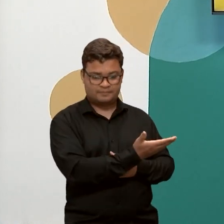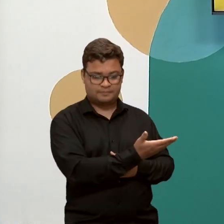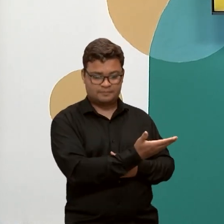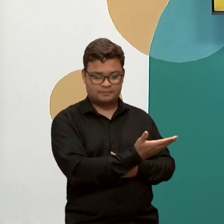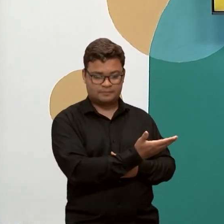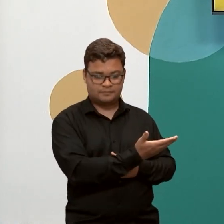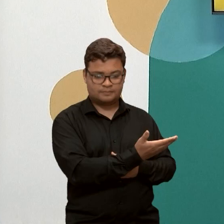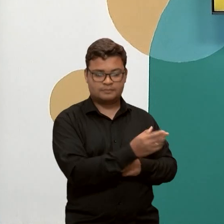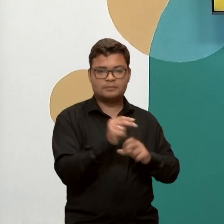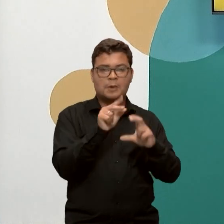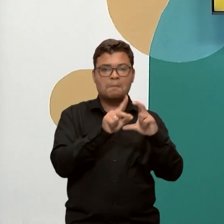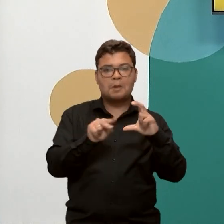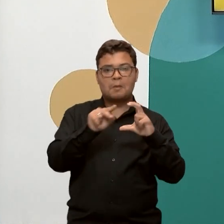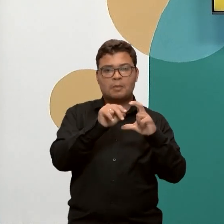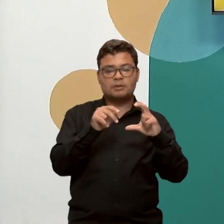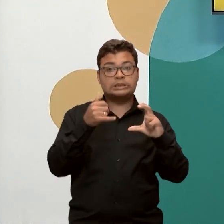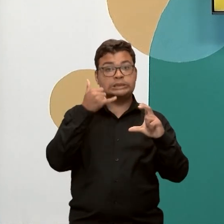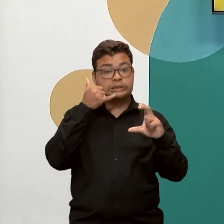você.